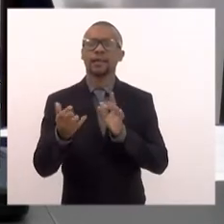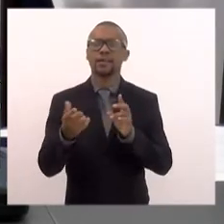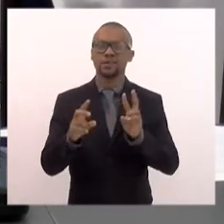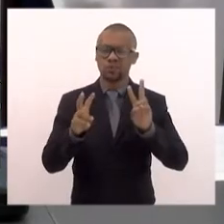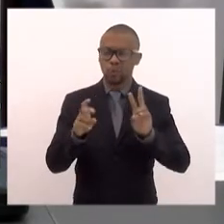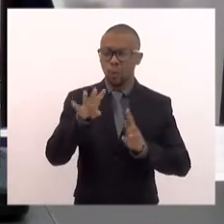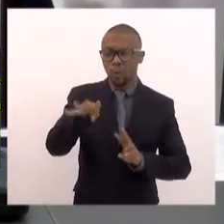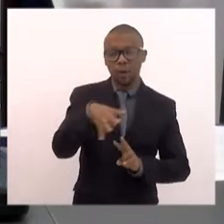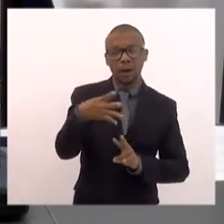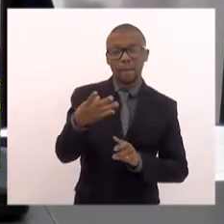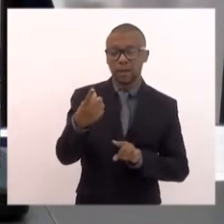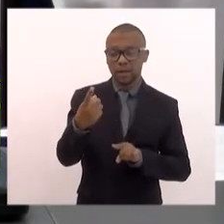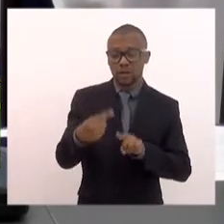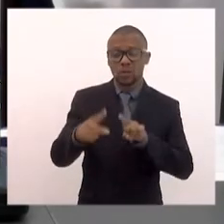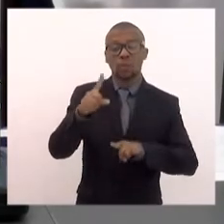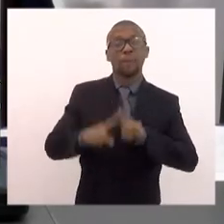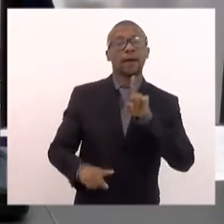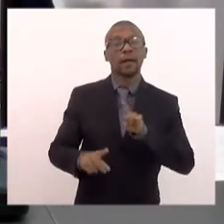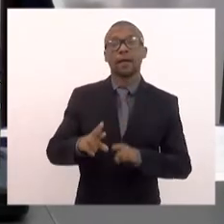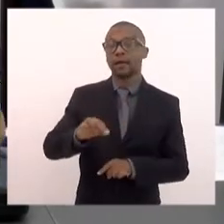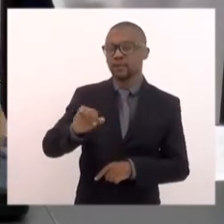Rio, do Supera RJ, né,